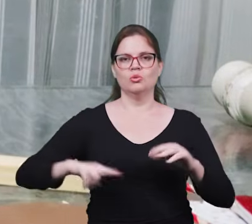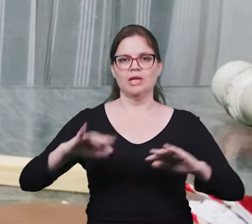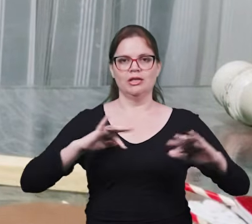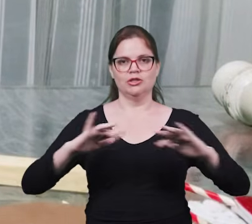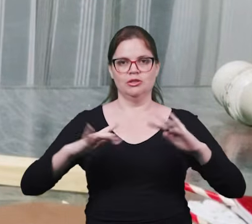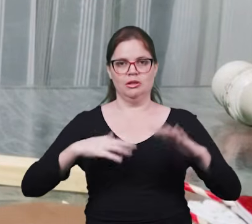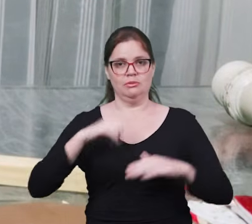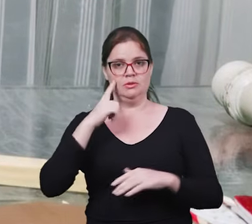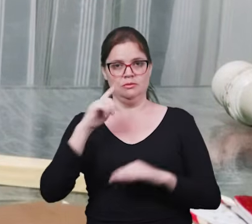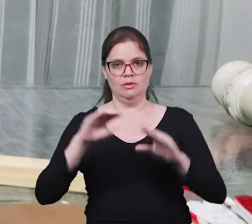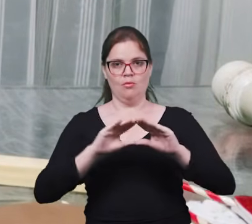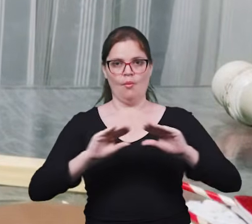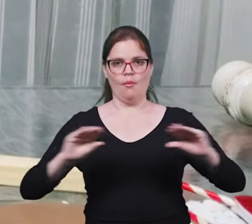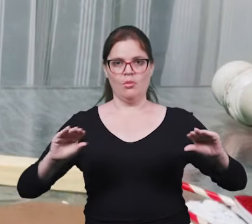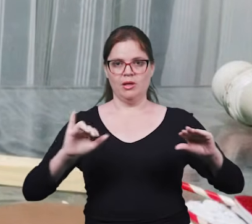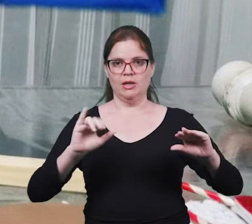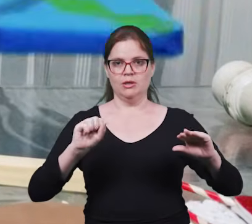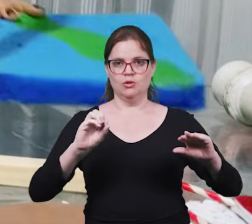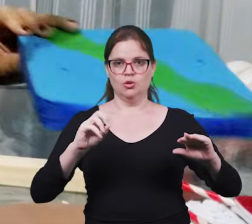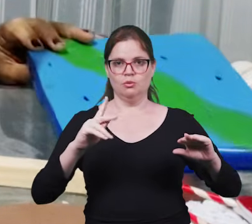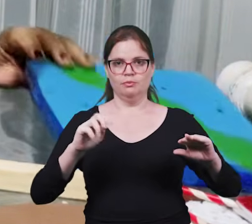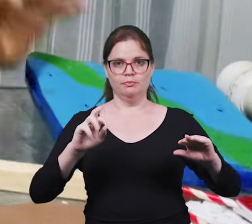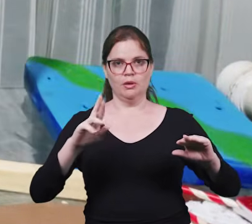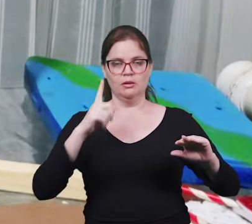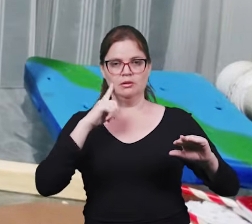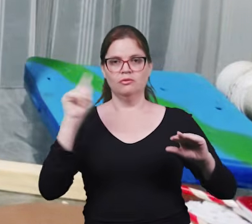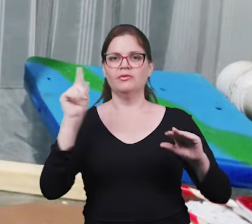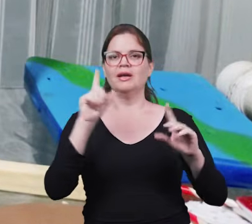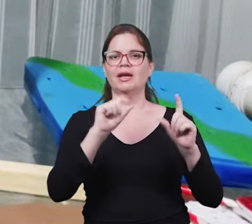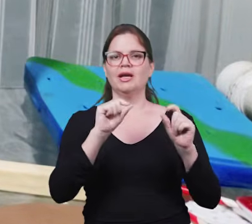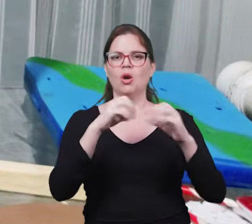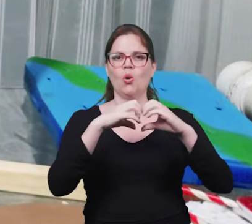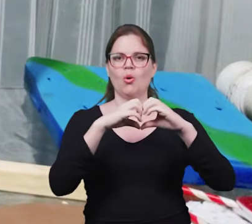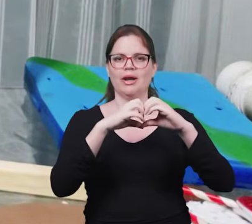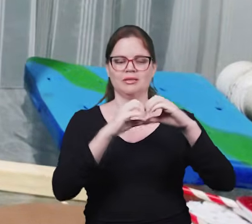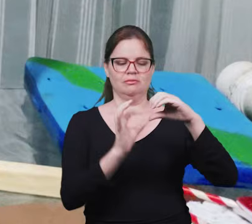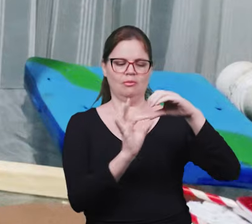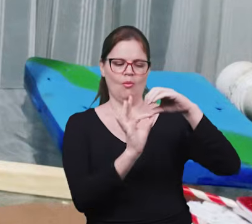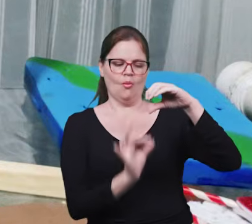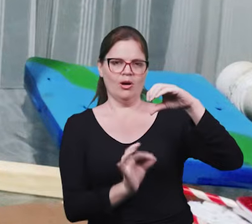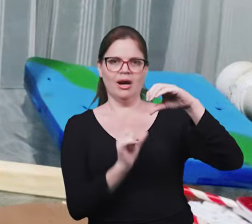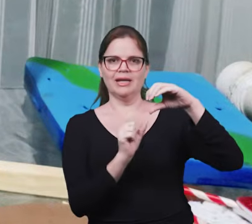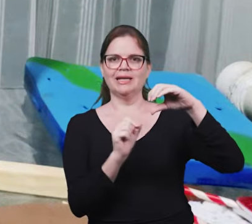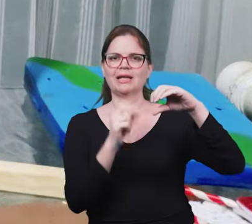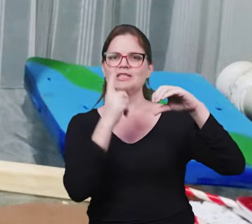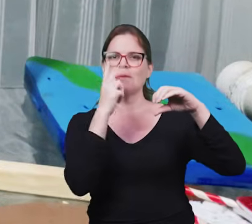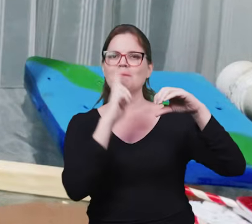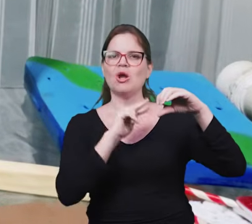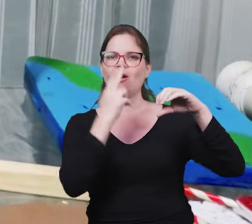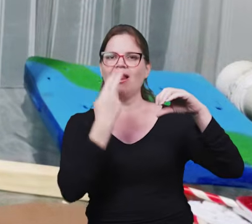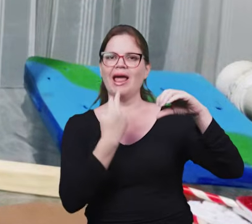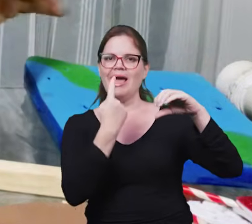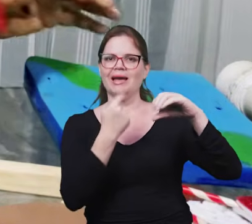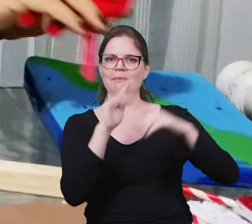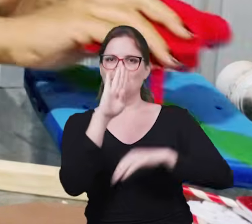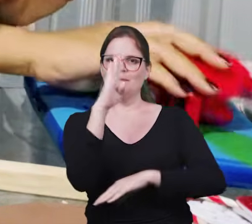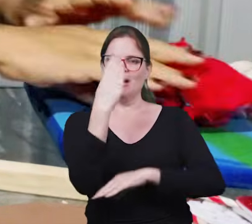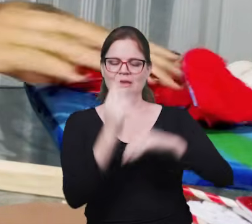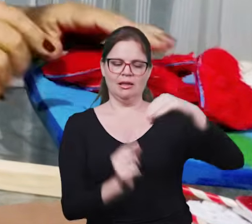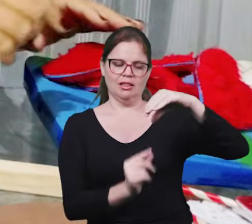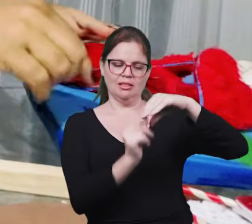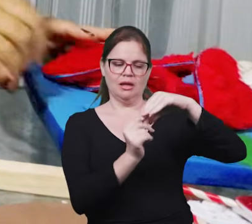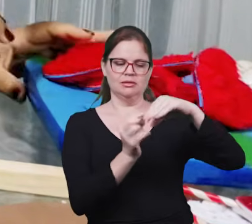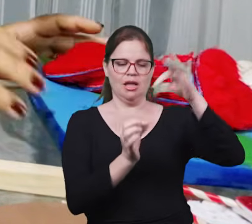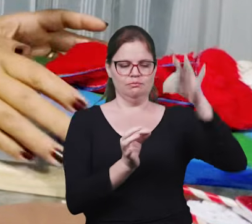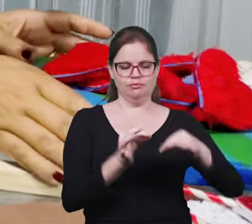base de isopor, os coraçõezinhos aqui, um palitinho de picolé eu fiz aqui, essa curvatura aqui para poder facilitar, né,